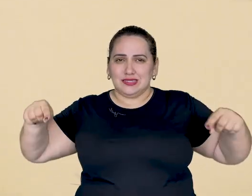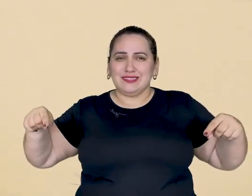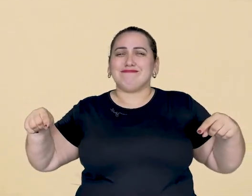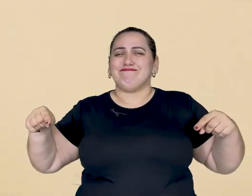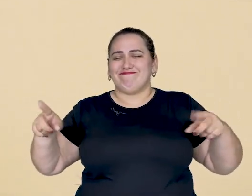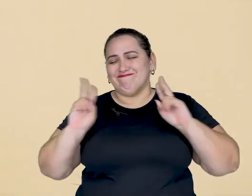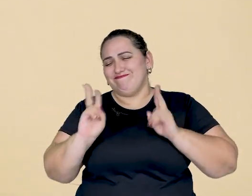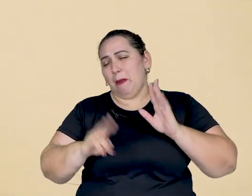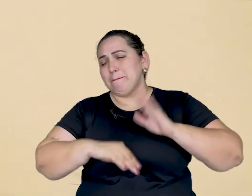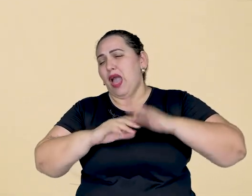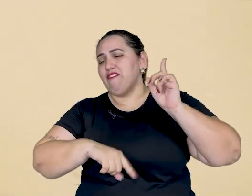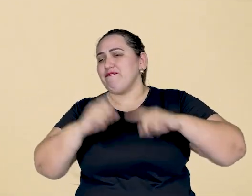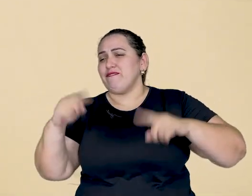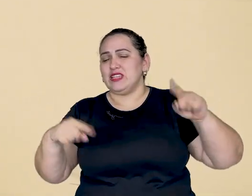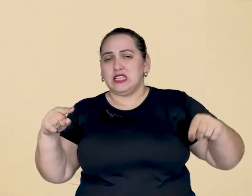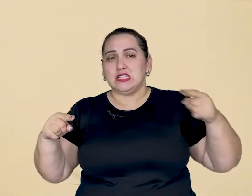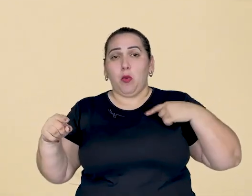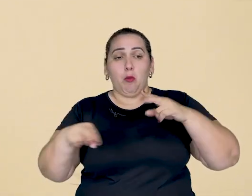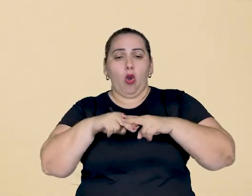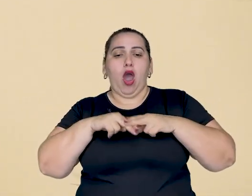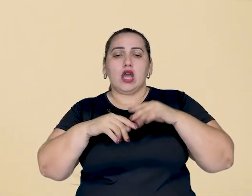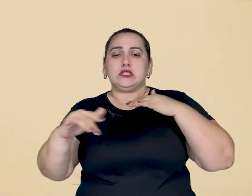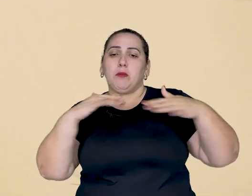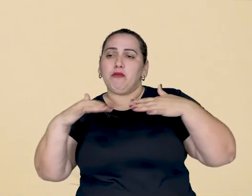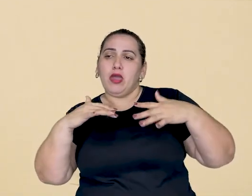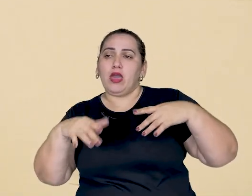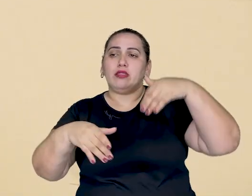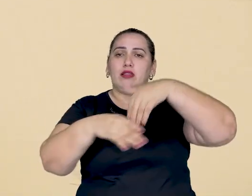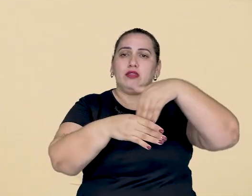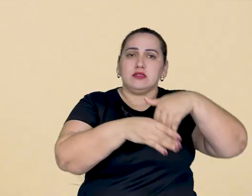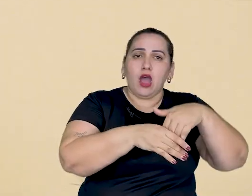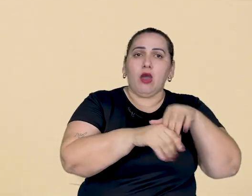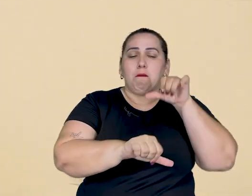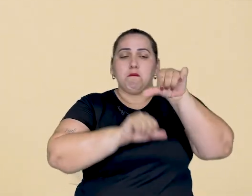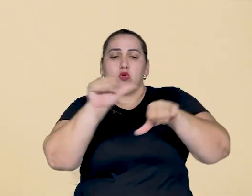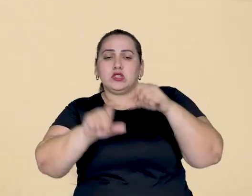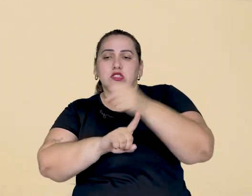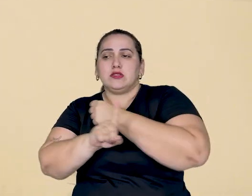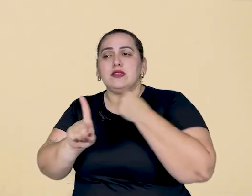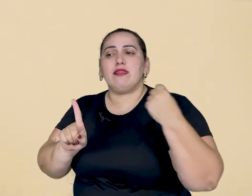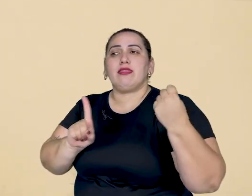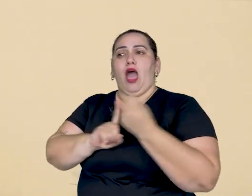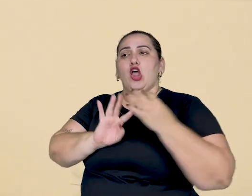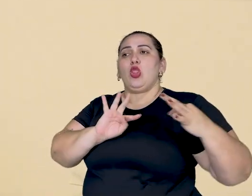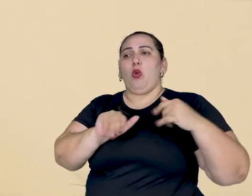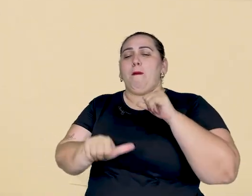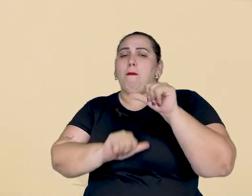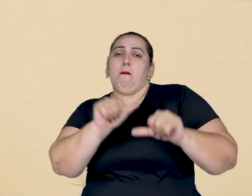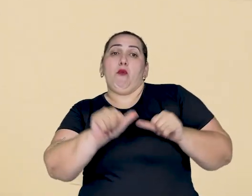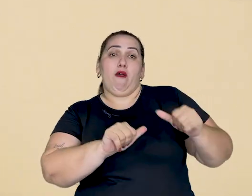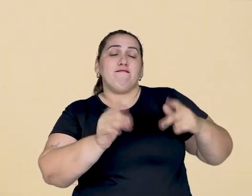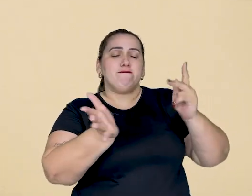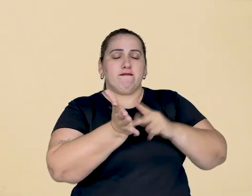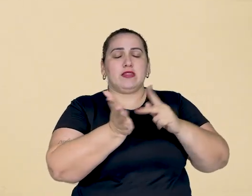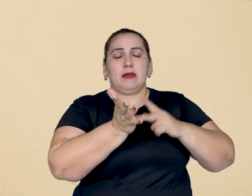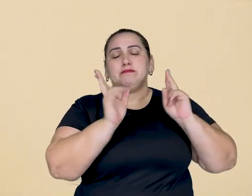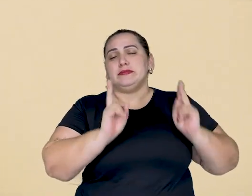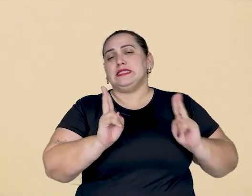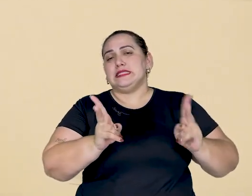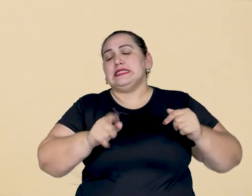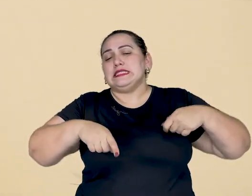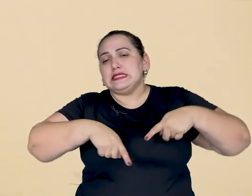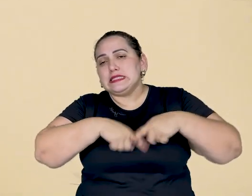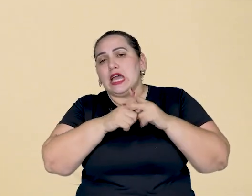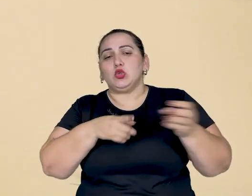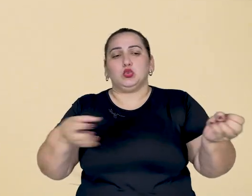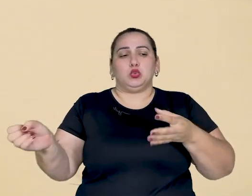ela é um pouco oscilante por conta, enfim, da dinâmica das eleições, da mudança na sociedade. Então, realmente